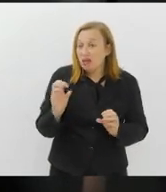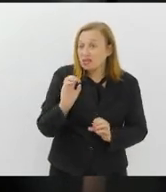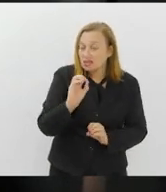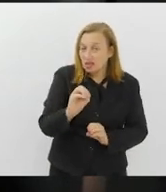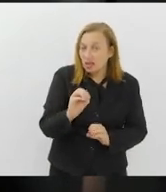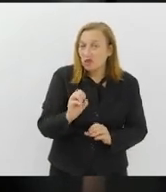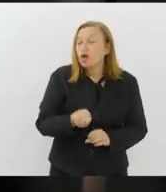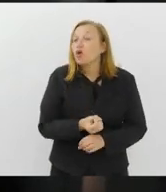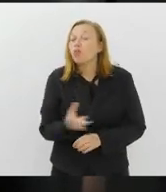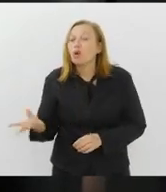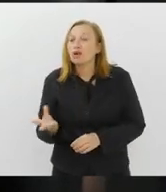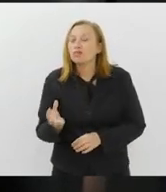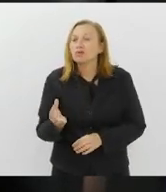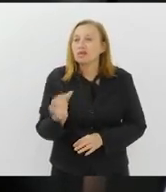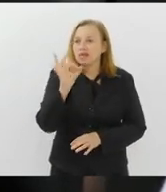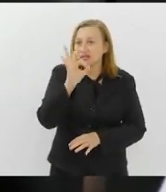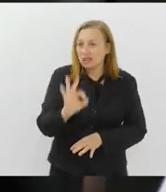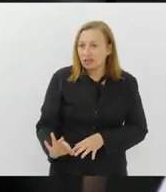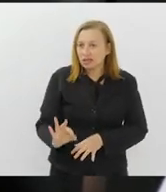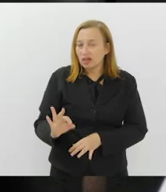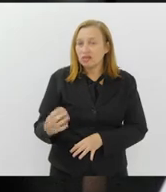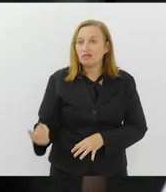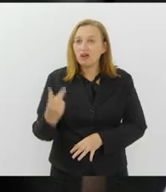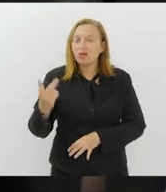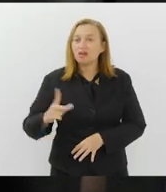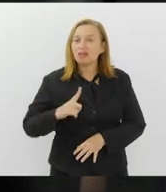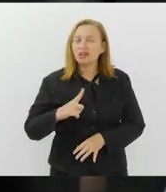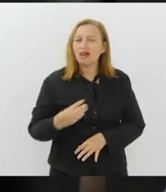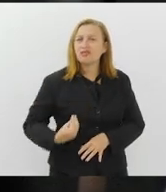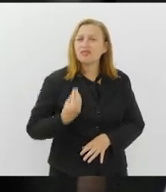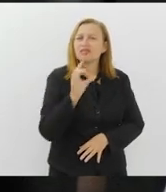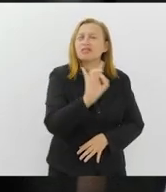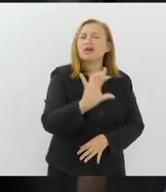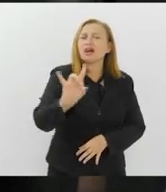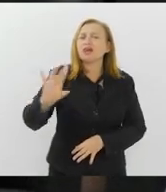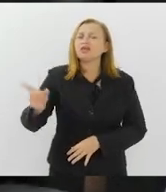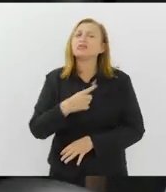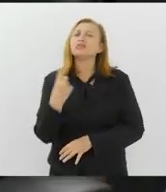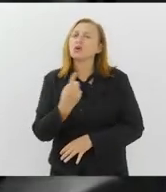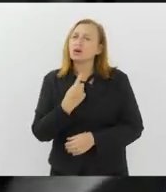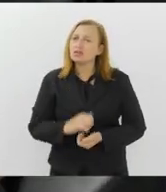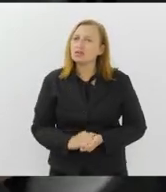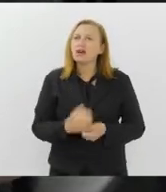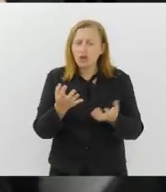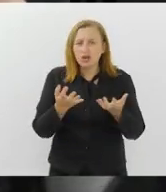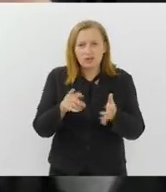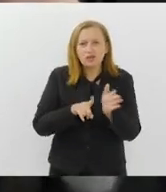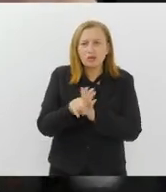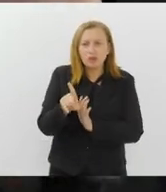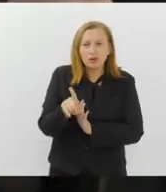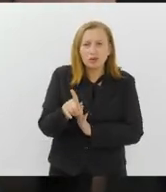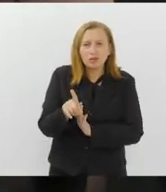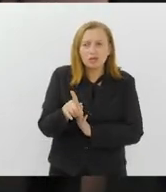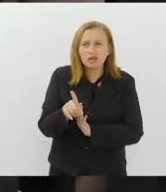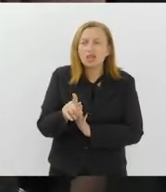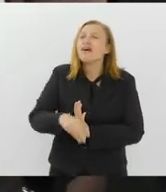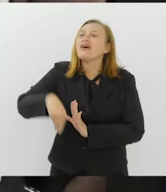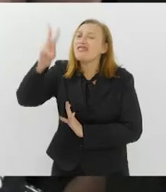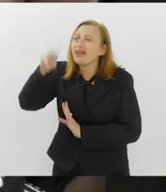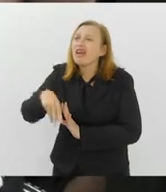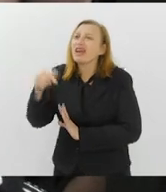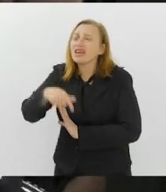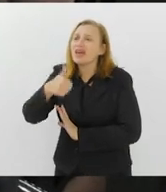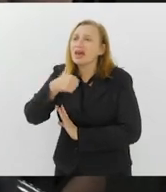Quantos centavos vale a vida de cada um dos senhores, de cada um de nós que estamos aqui? Eu queria fazer uma pergunta. Quem aqui das